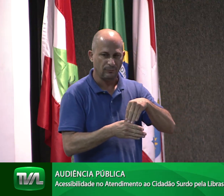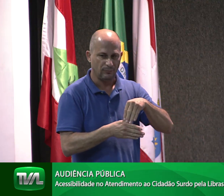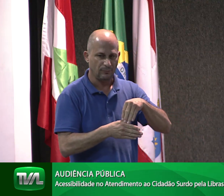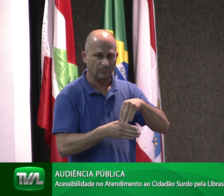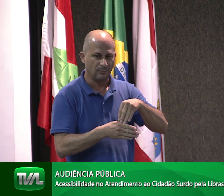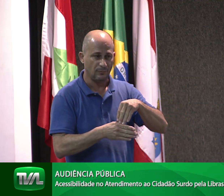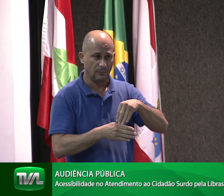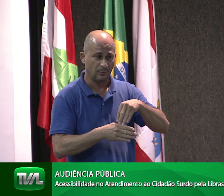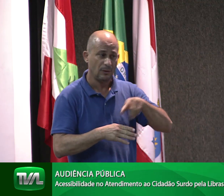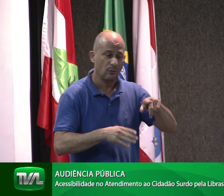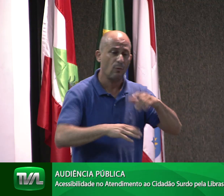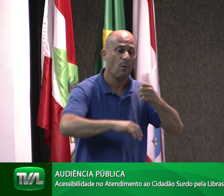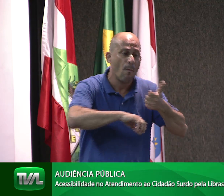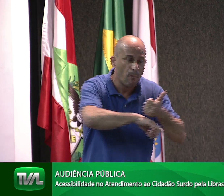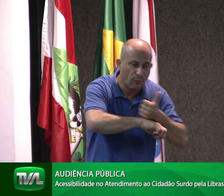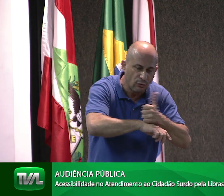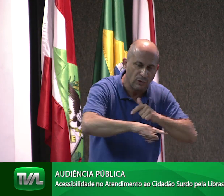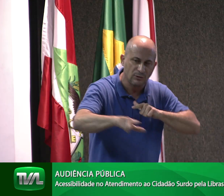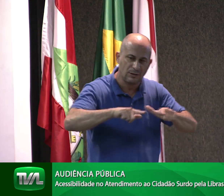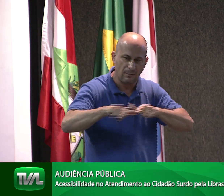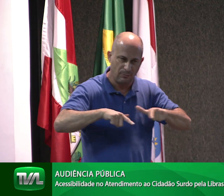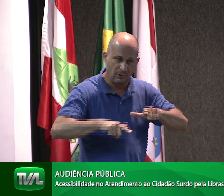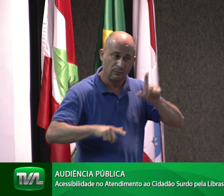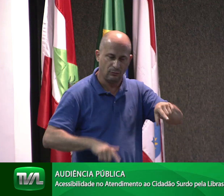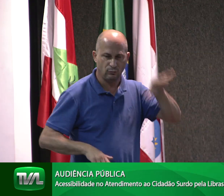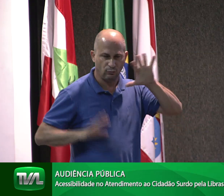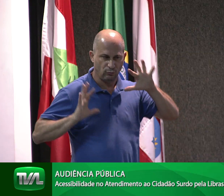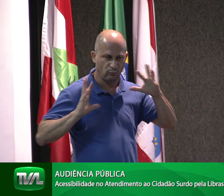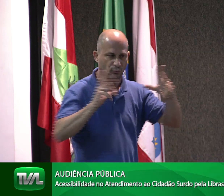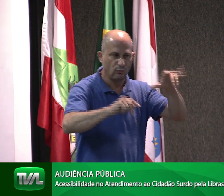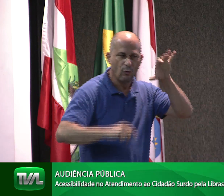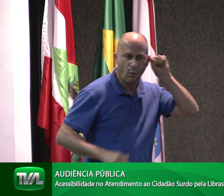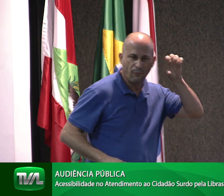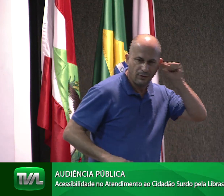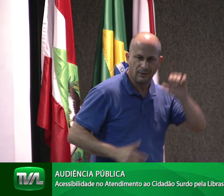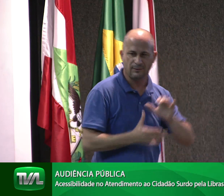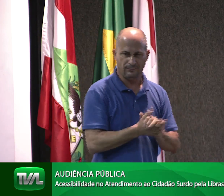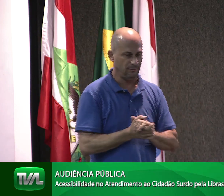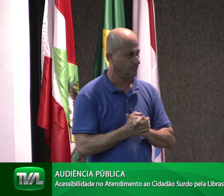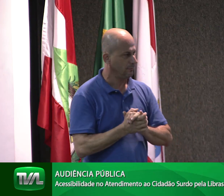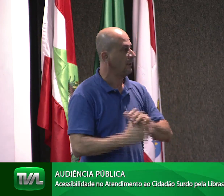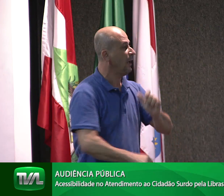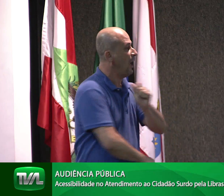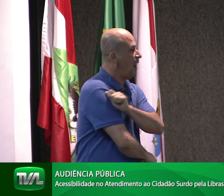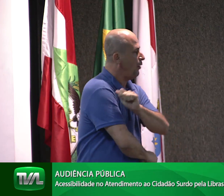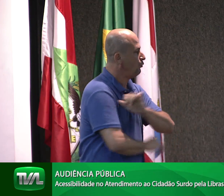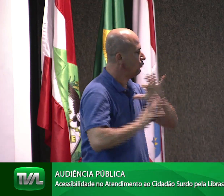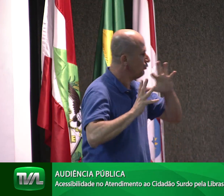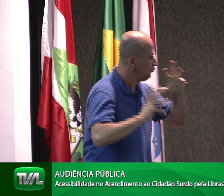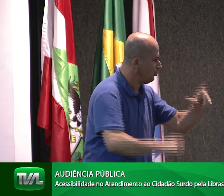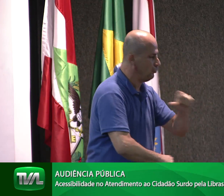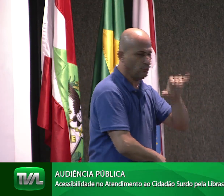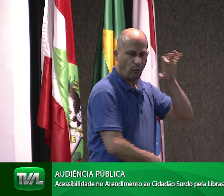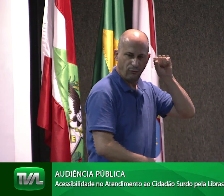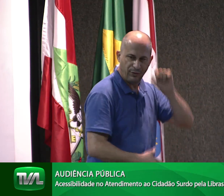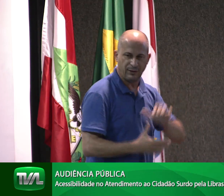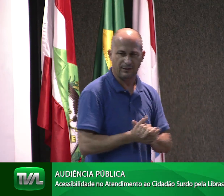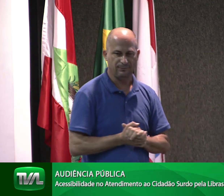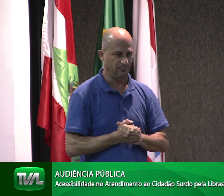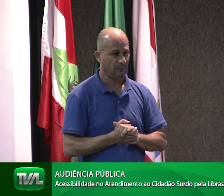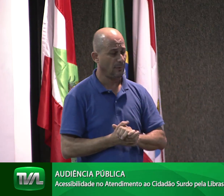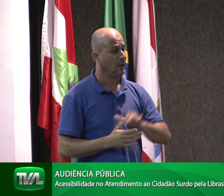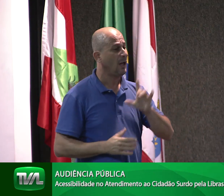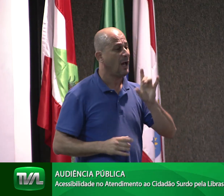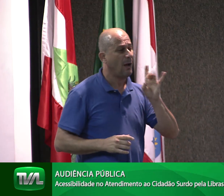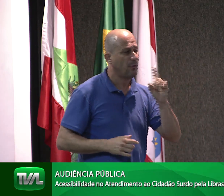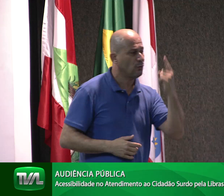dentro da escola municipal, eu, enquanto profissional de trabalho, todos eram ouvintes e eu surdo, todos os alunos